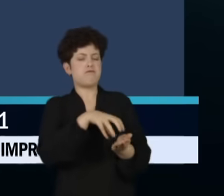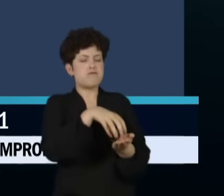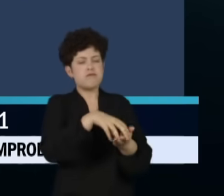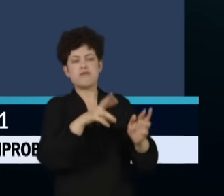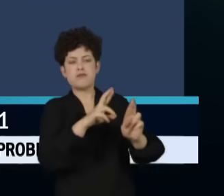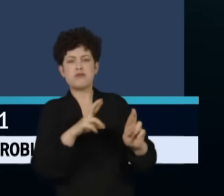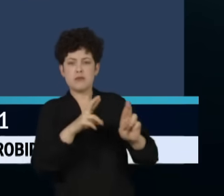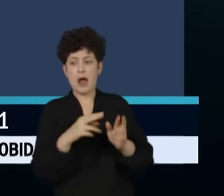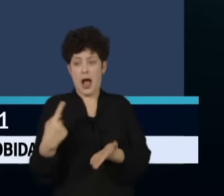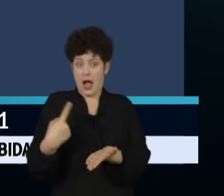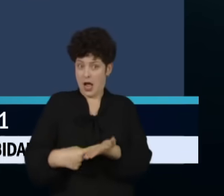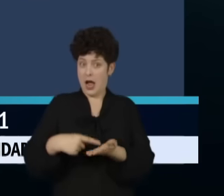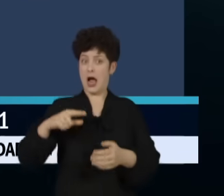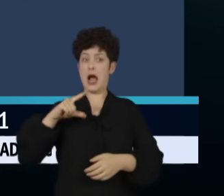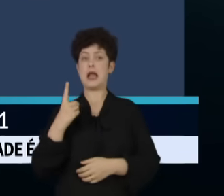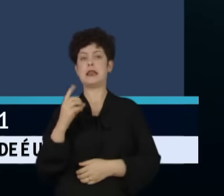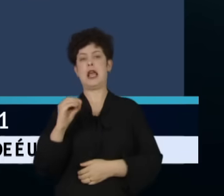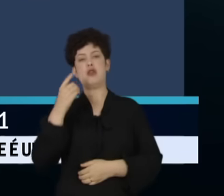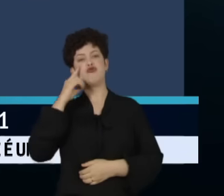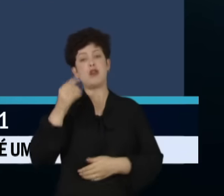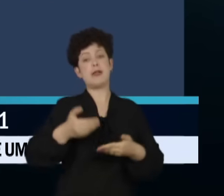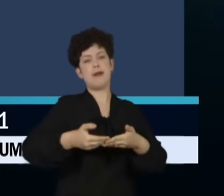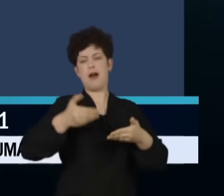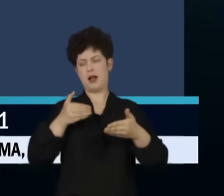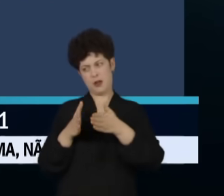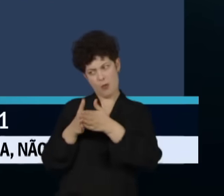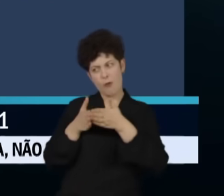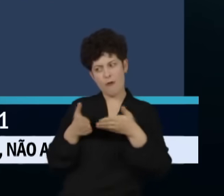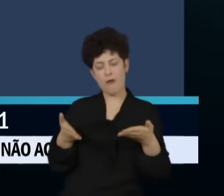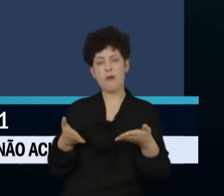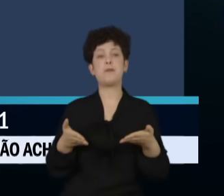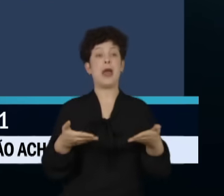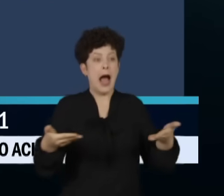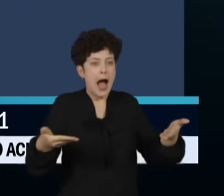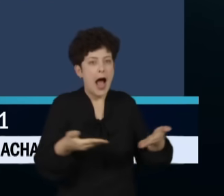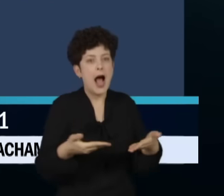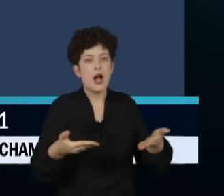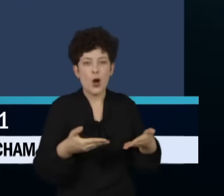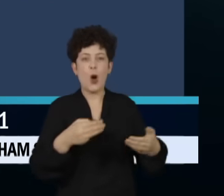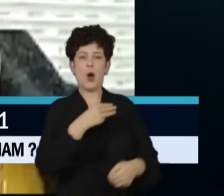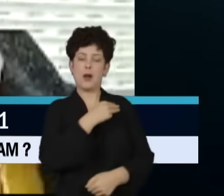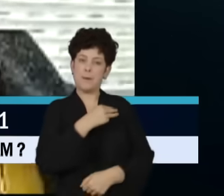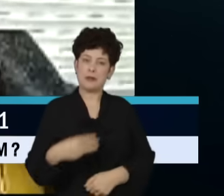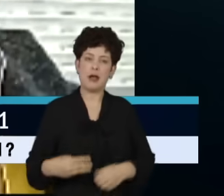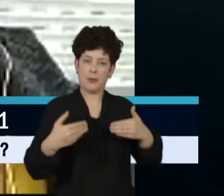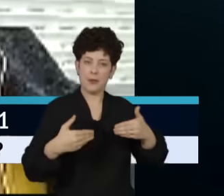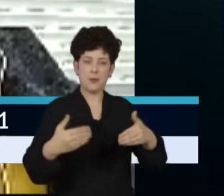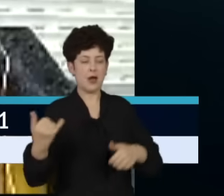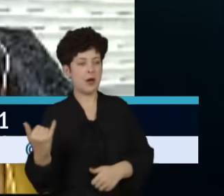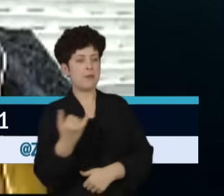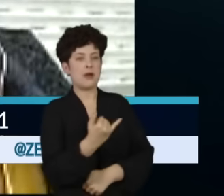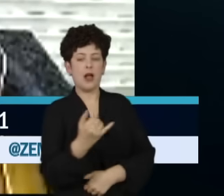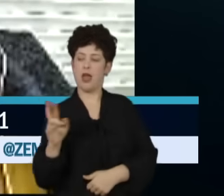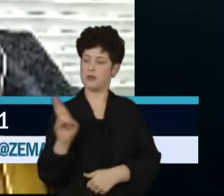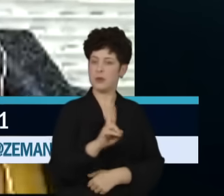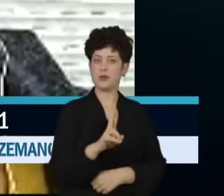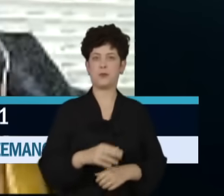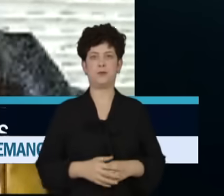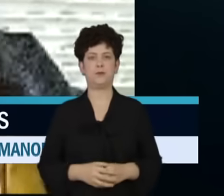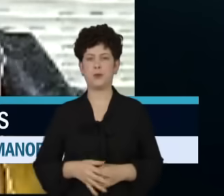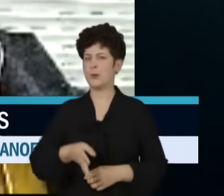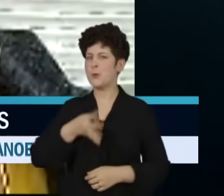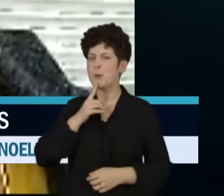solicitasse o agendamento com 10 dias de antecedência. No entanto, só agora o ministério se manifestou. Quem não conhece exatamente o